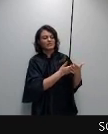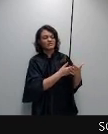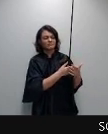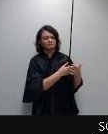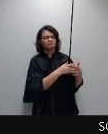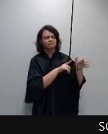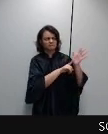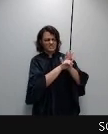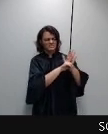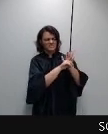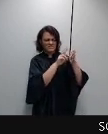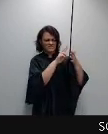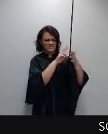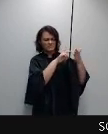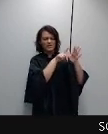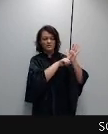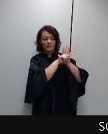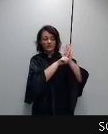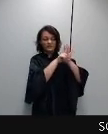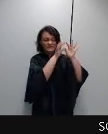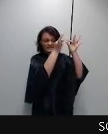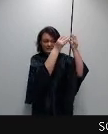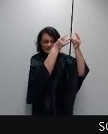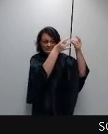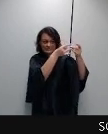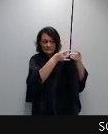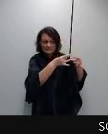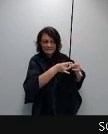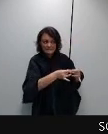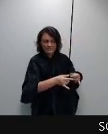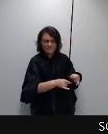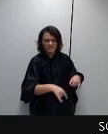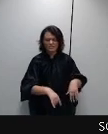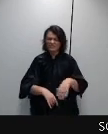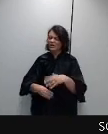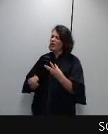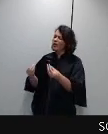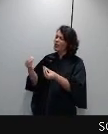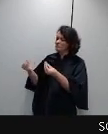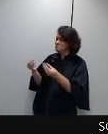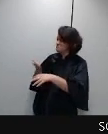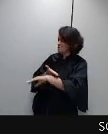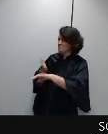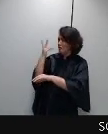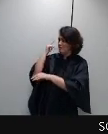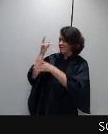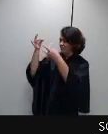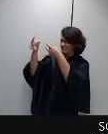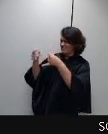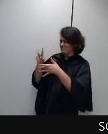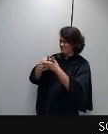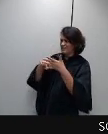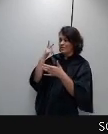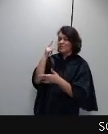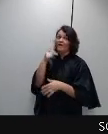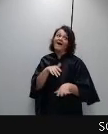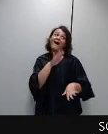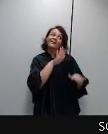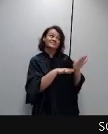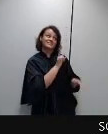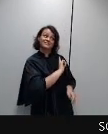empenho Engenheiro e você vai ver como é de costume às vezes não às vezes